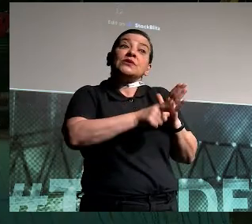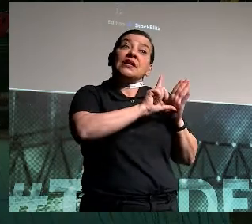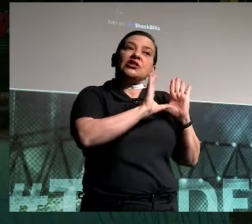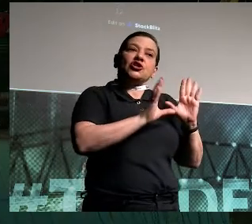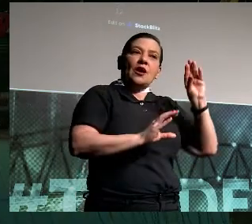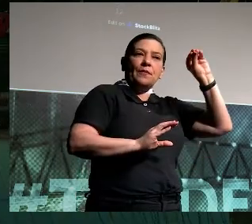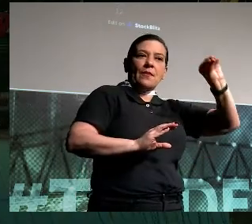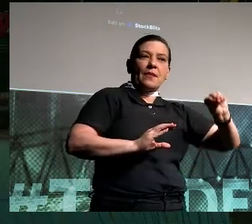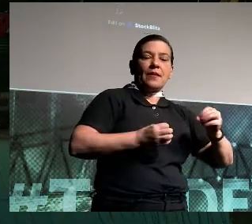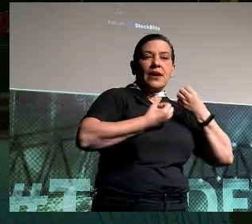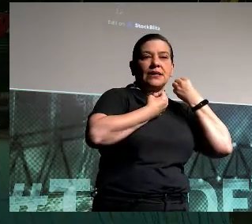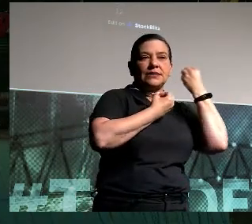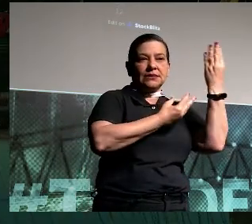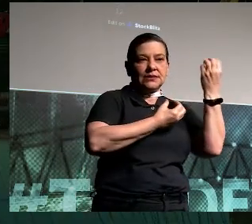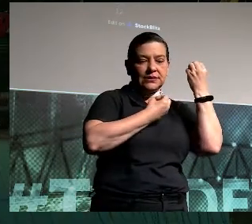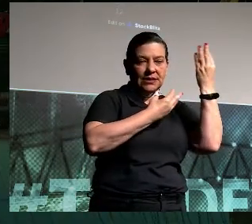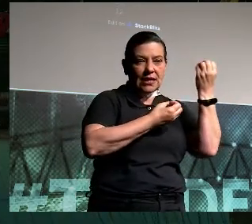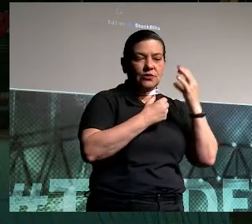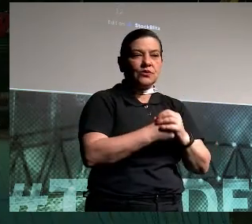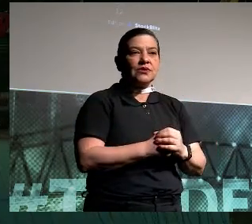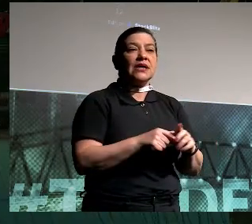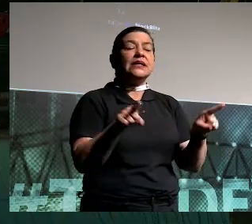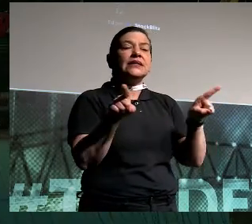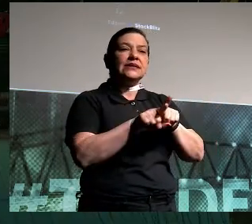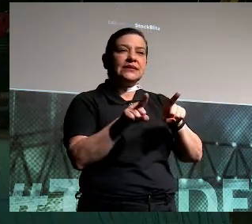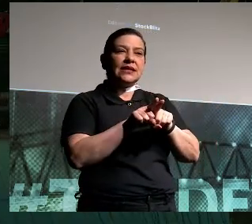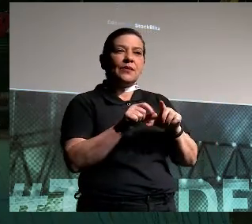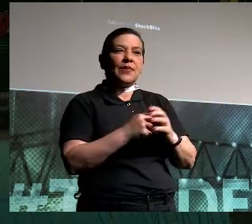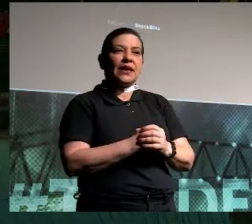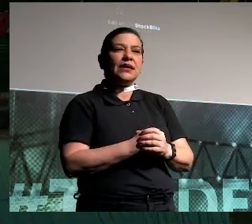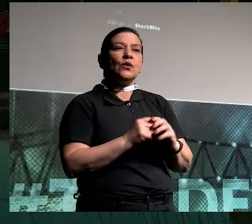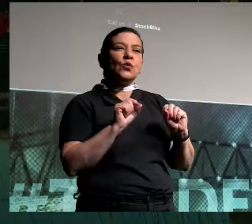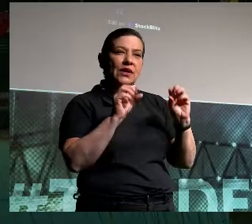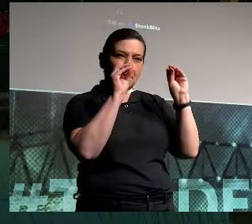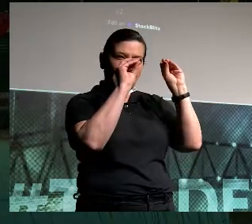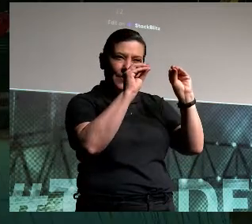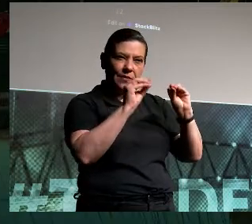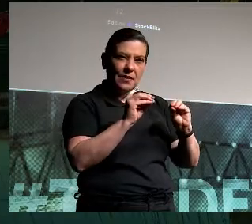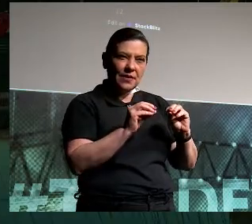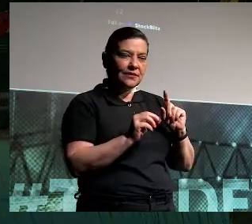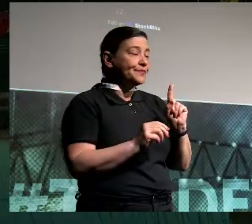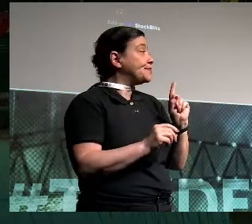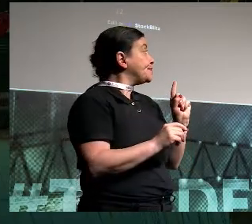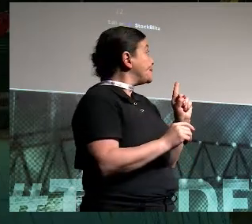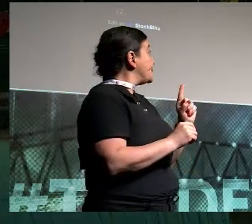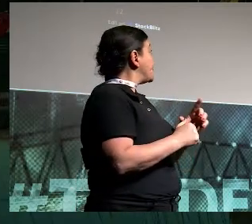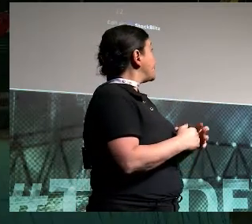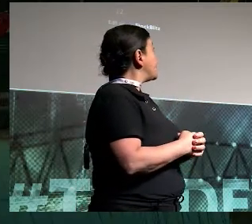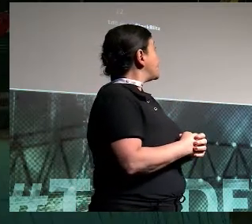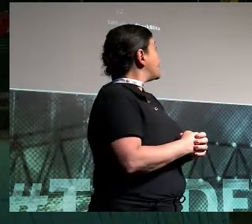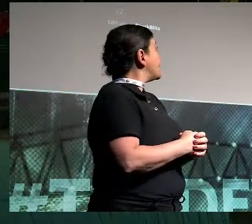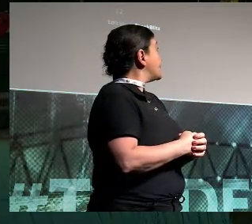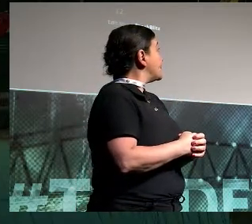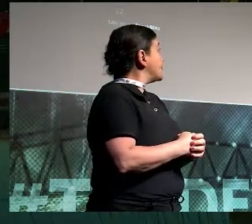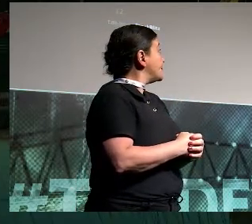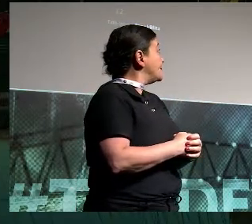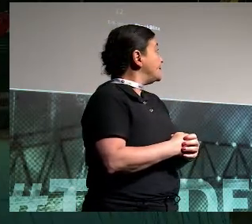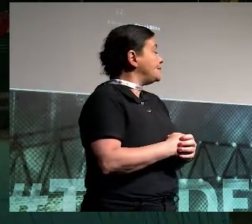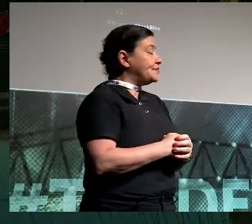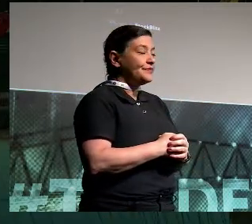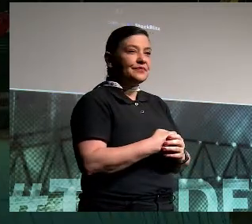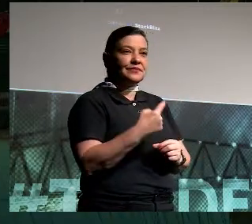dos dados. Se eu passar, inclusive, aqui com o destructuring, com as const, olha só, ele criou essa segunda